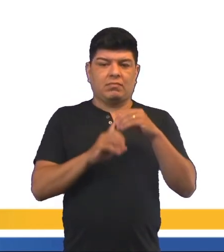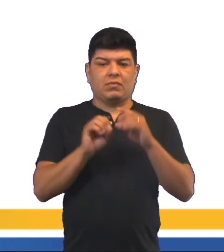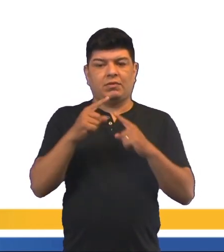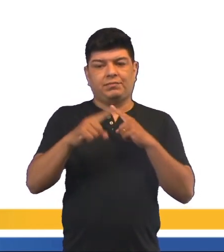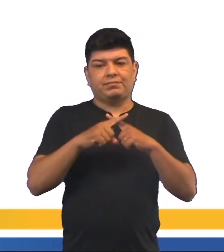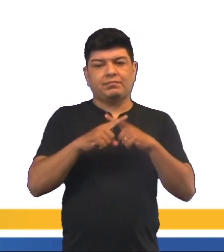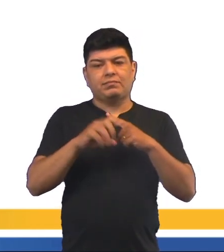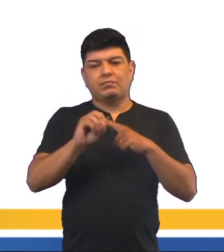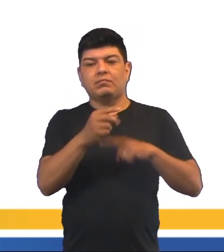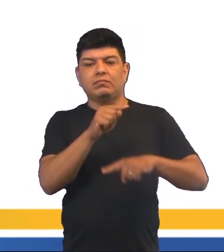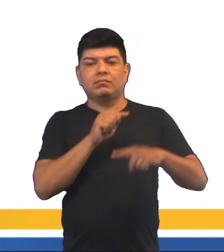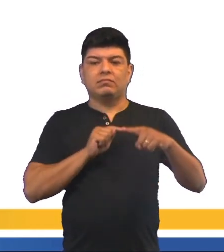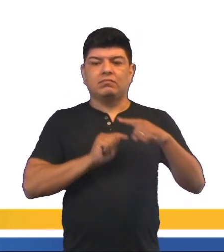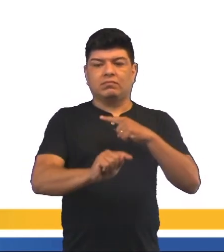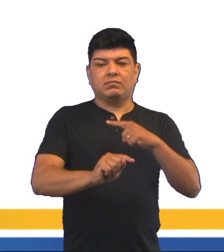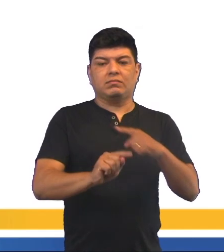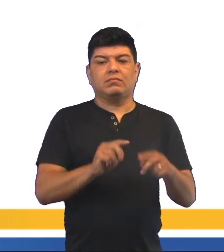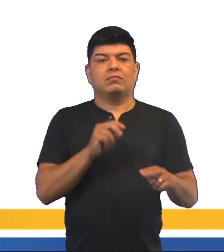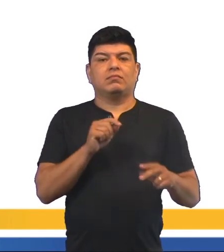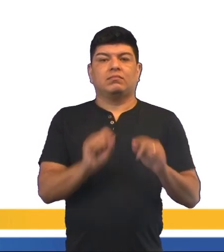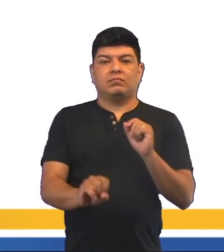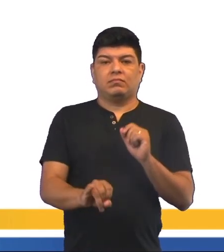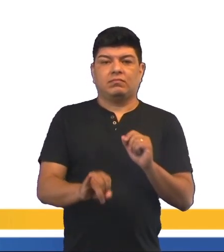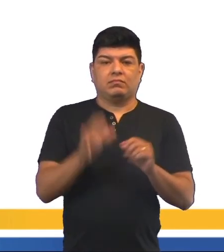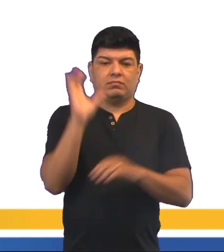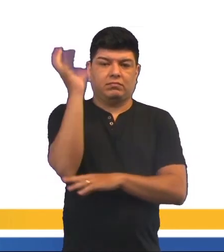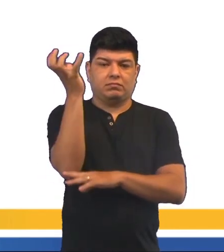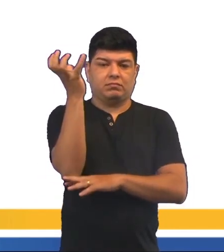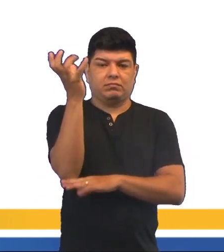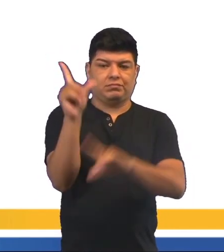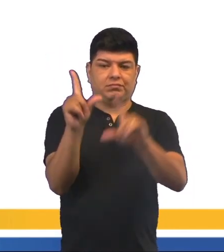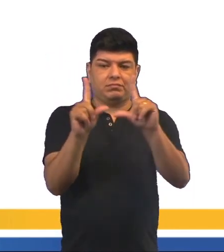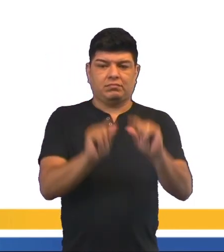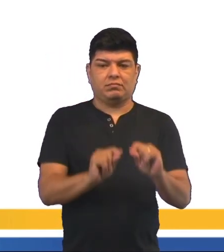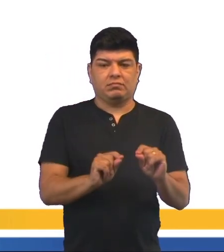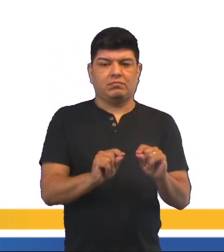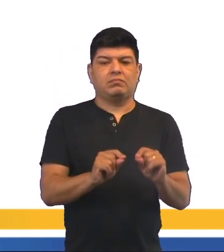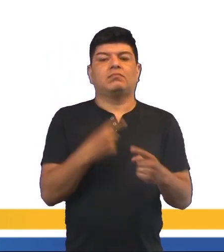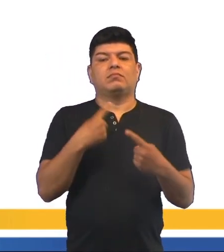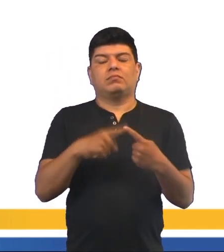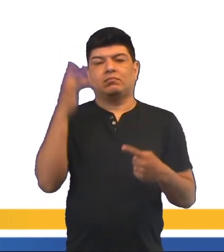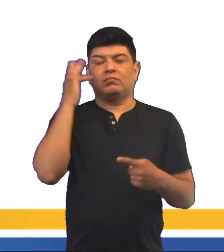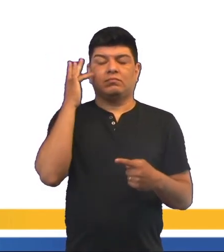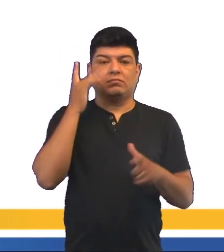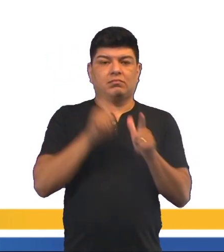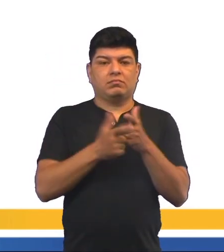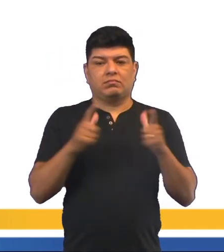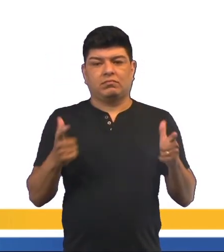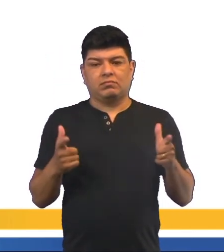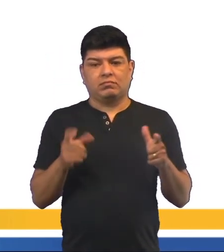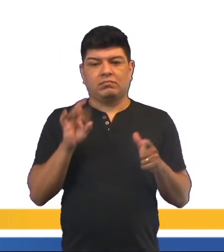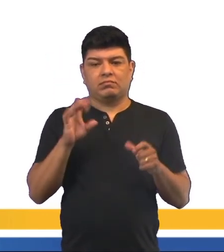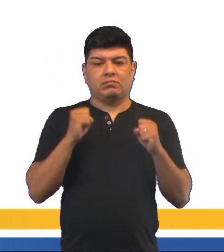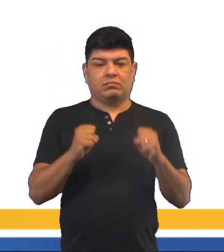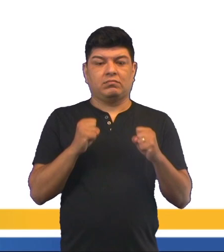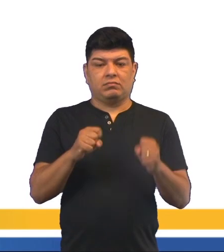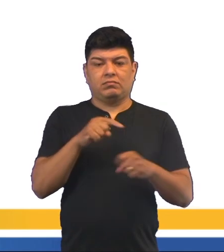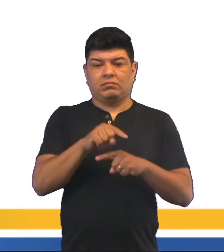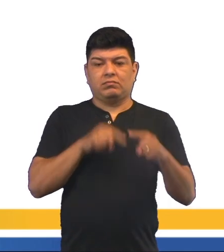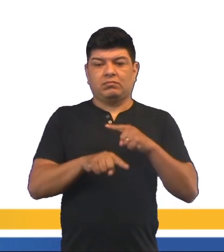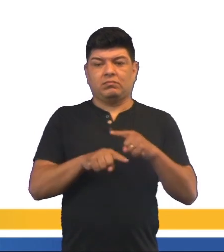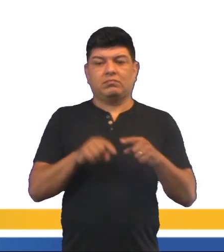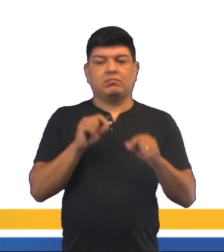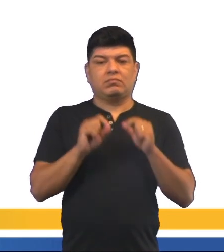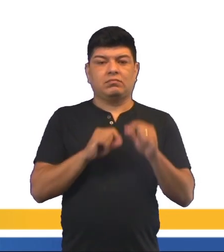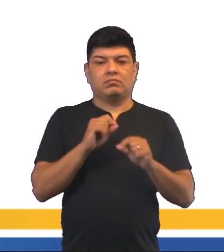nós multiplicamos ou nós dividimos. Se a árvore foi reduzida, porque eles acharam grande, então só pode ser